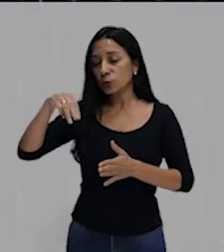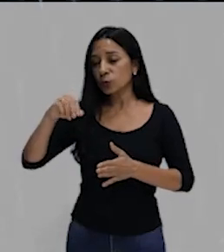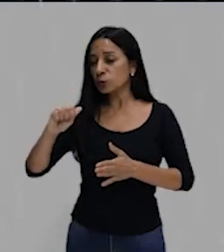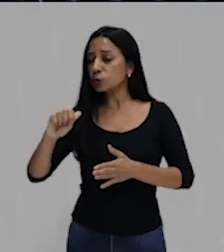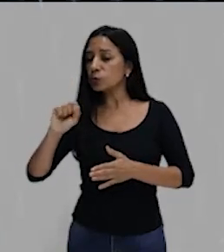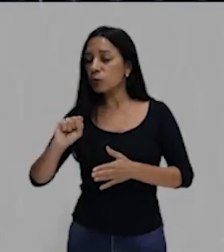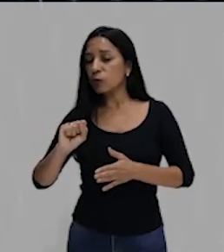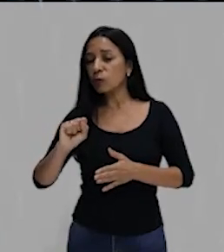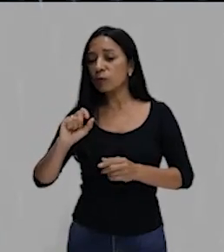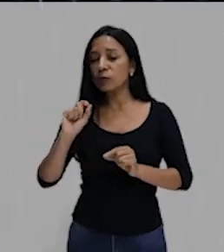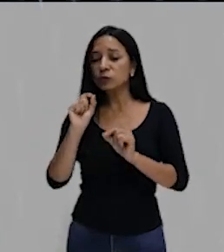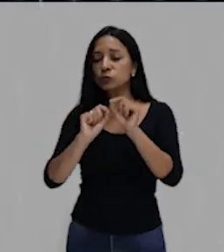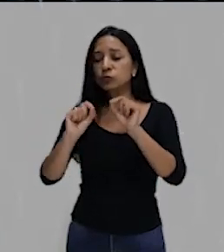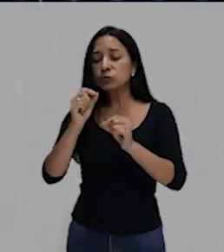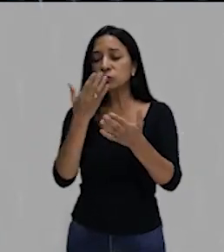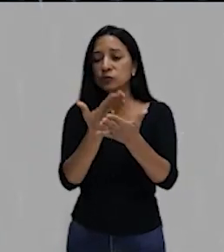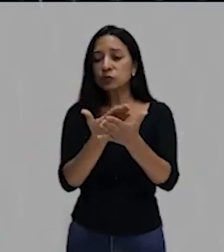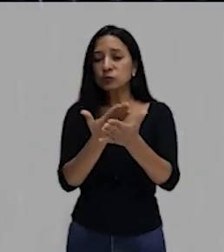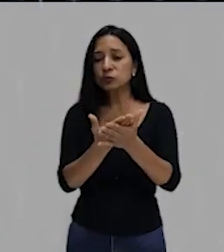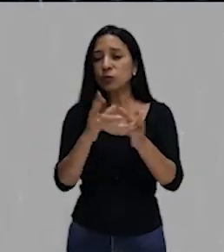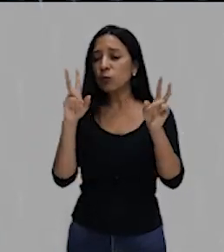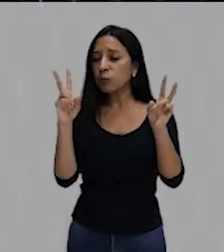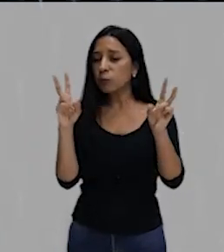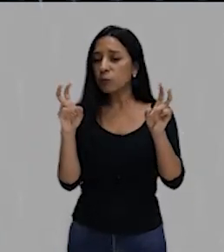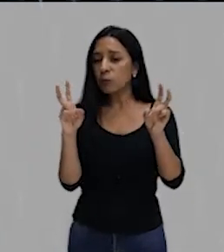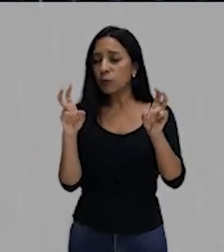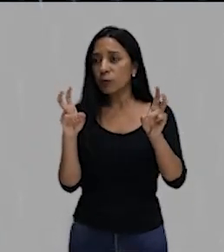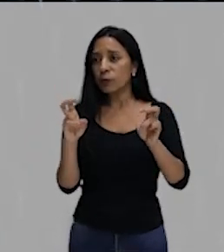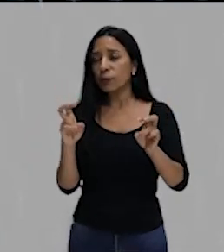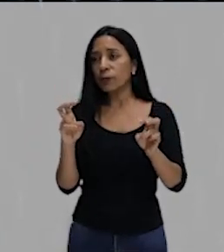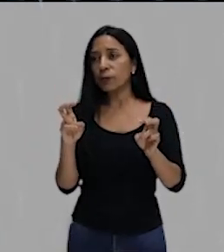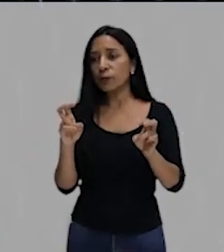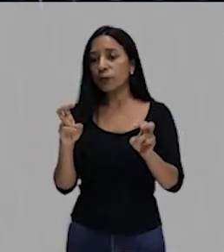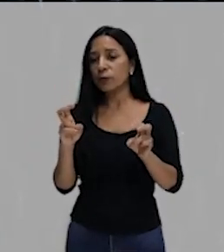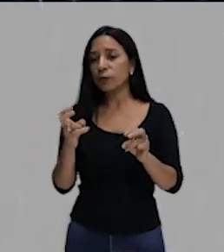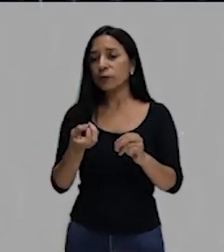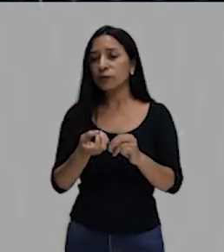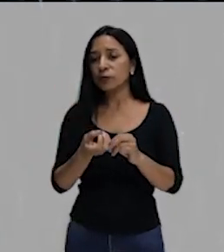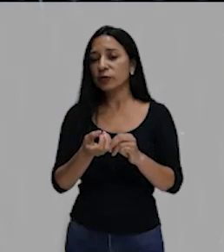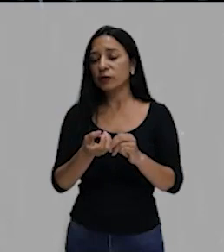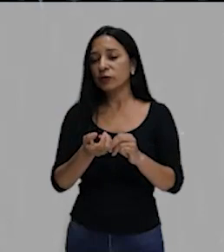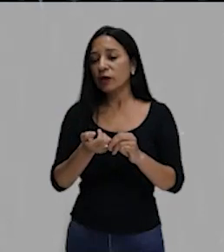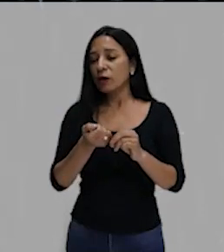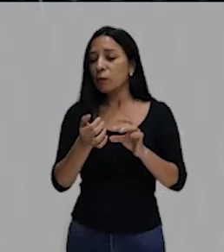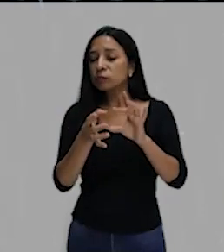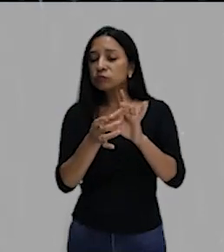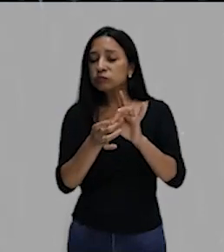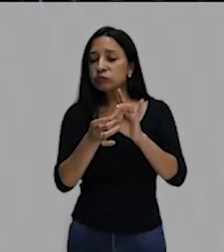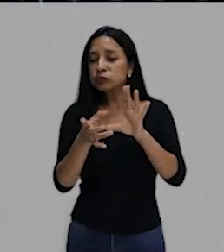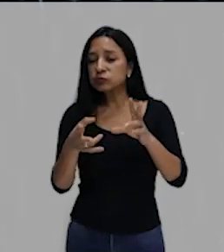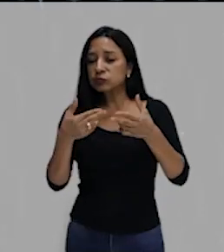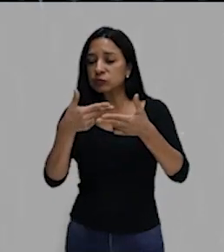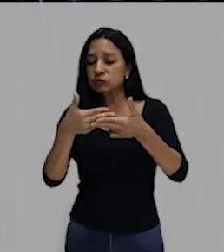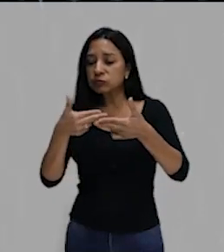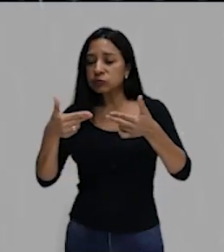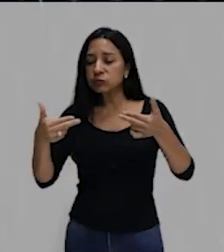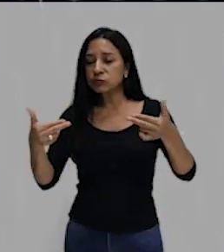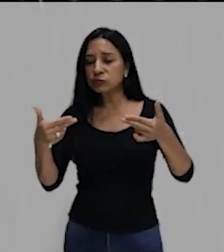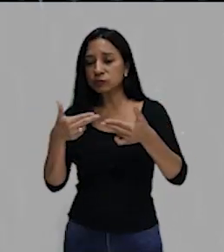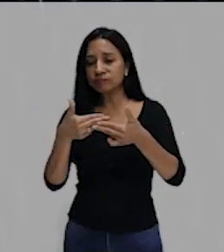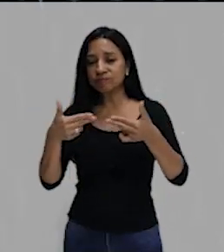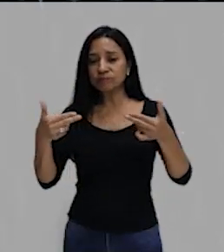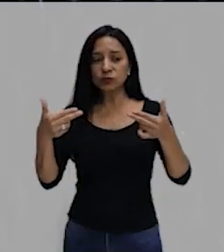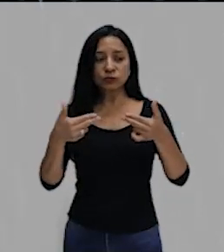que ele estudou muito sobre a pouca disponibilidade de recursos que a natureza